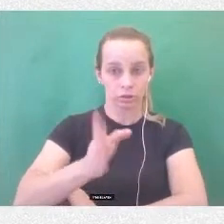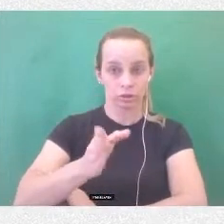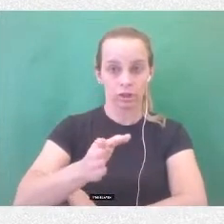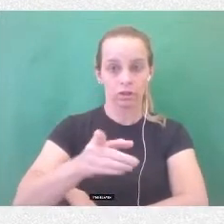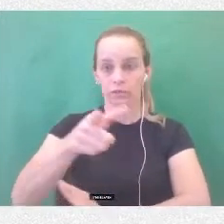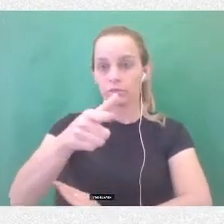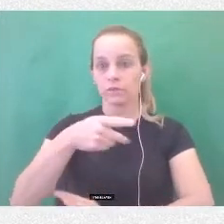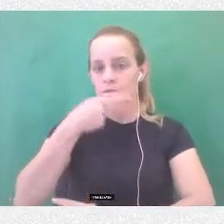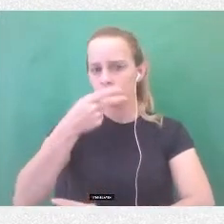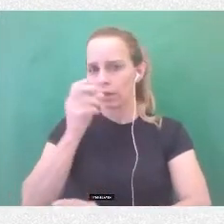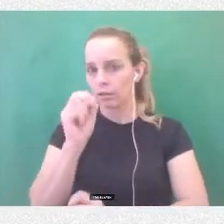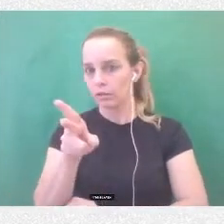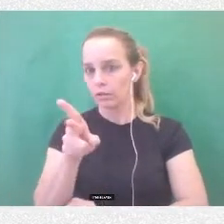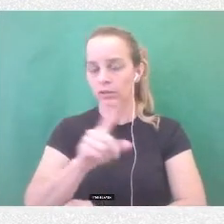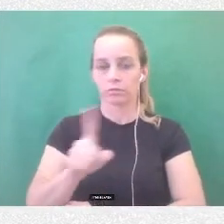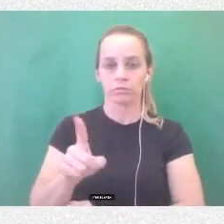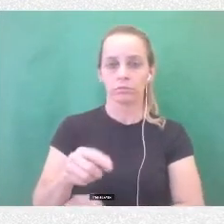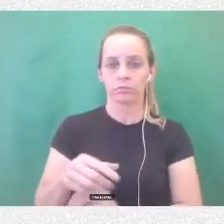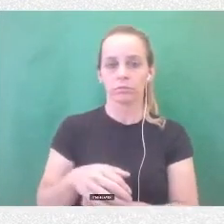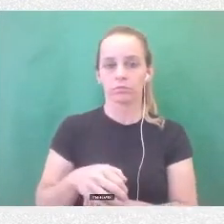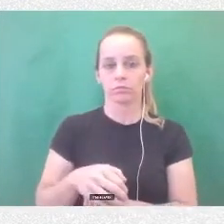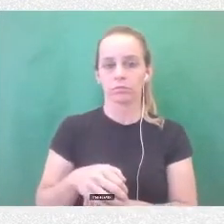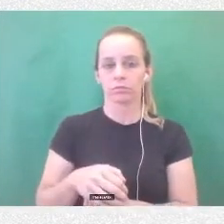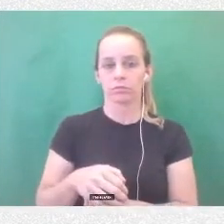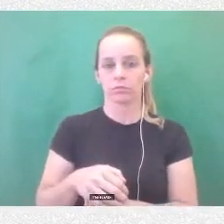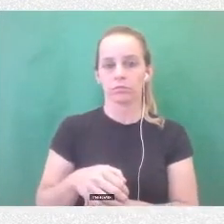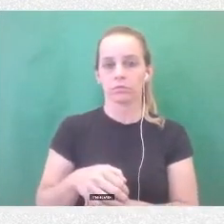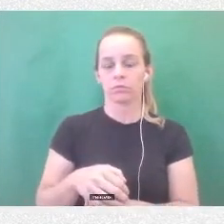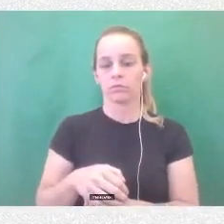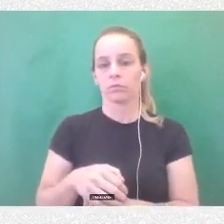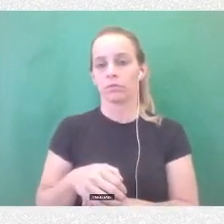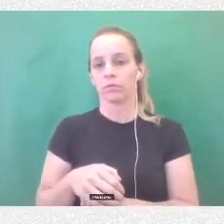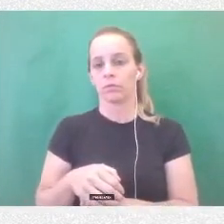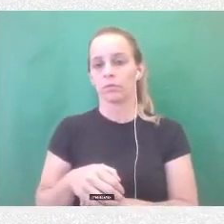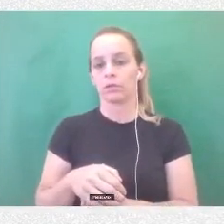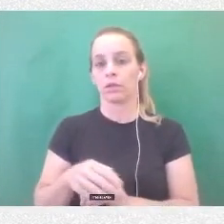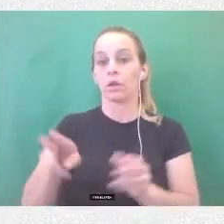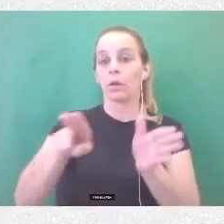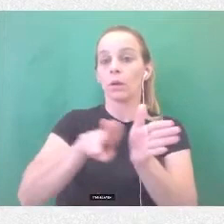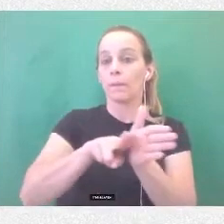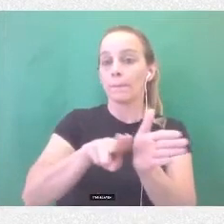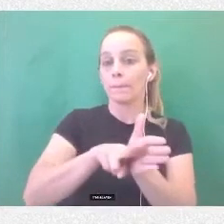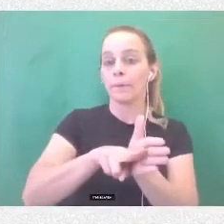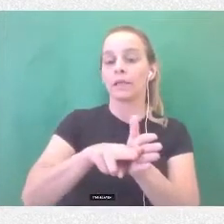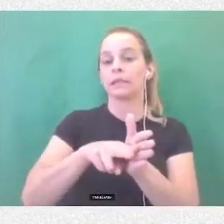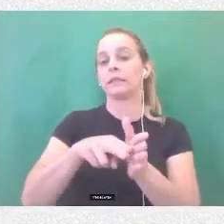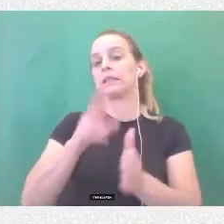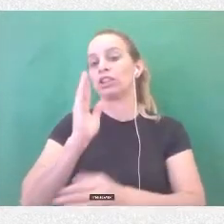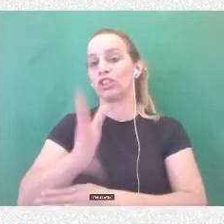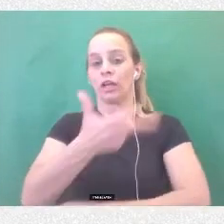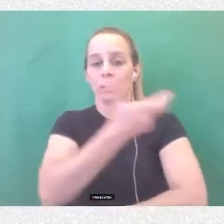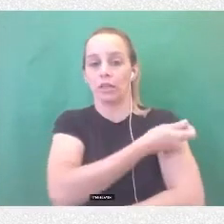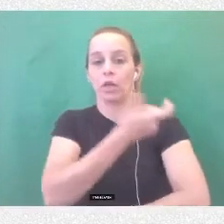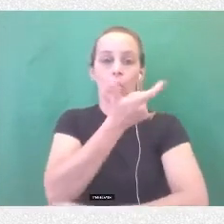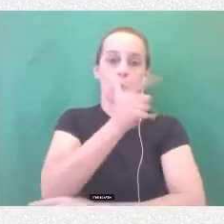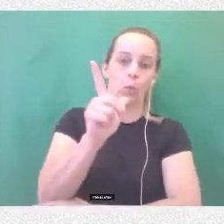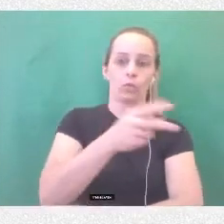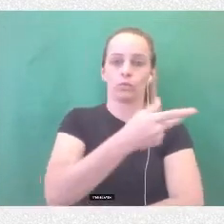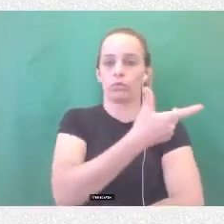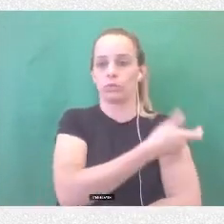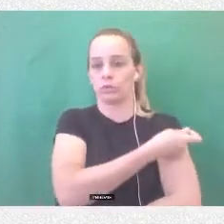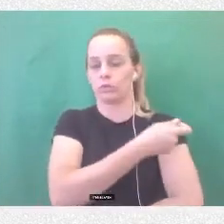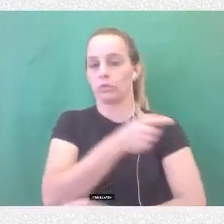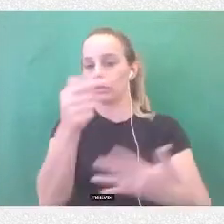por gentileza, em relação a pacientes vacinados com Pfizer ou incluir outros imunizantes. Só confirma, por